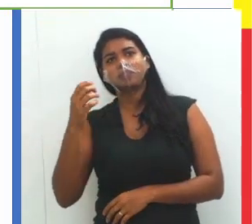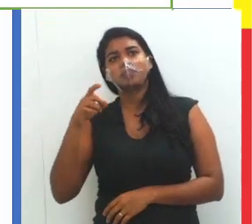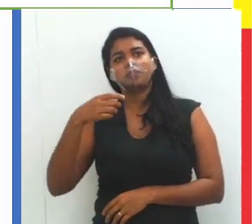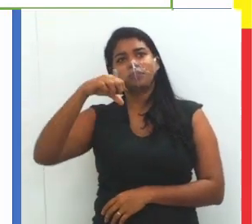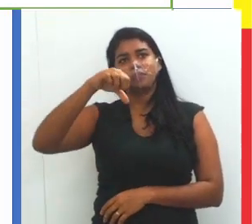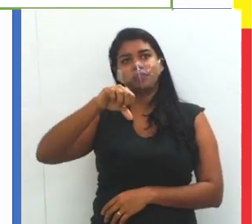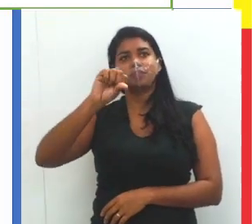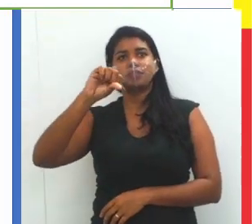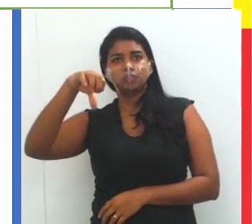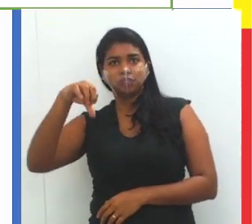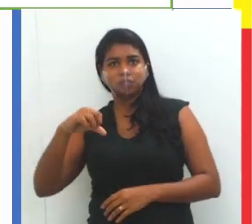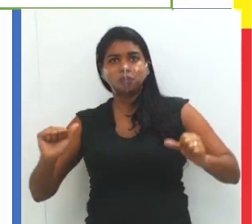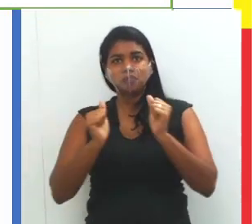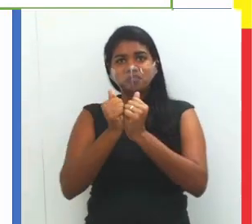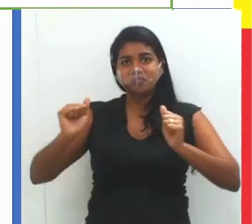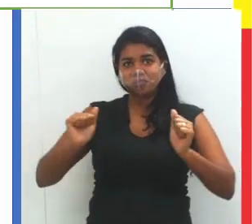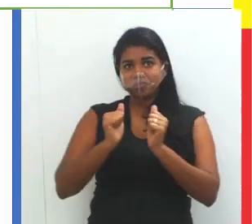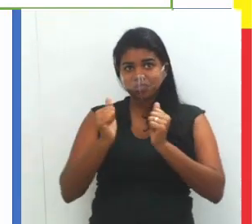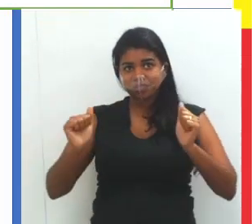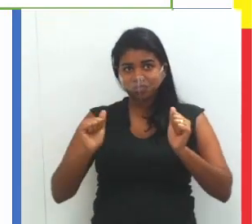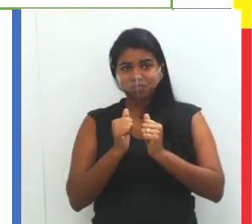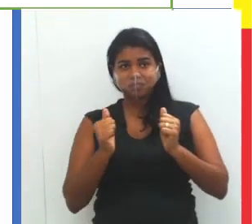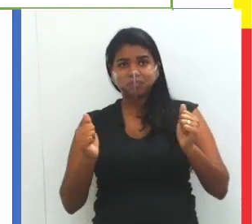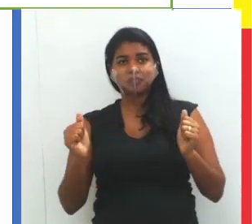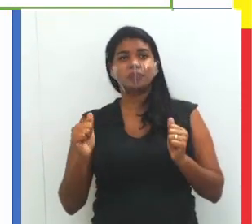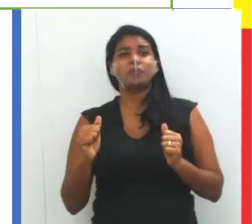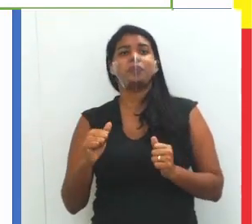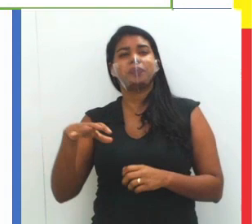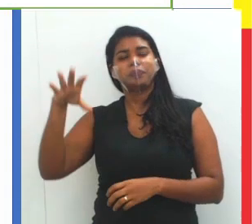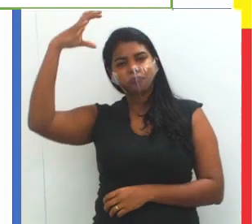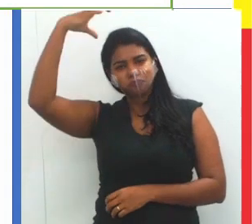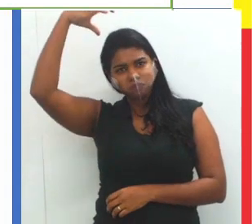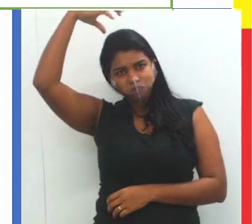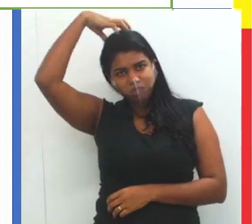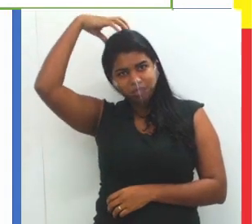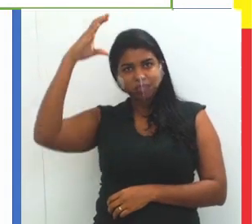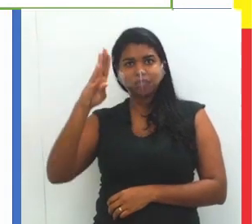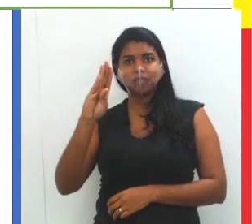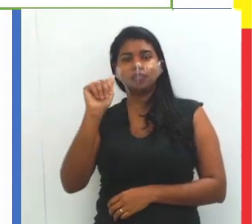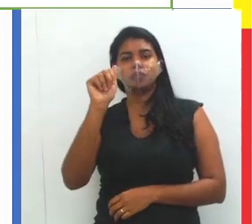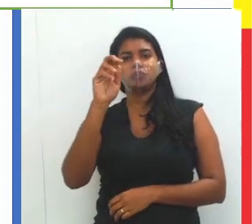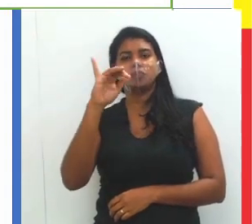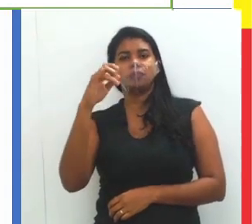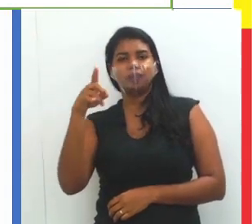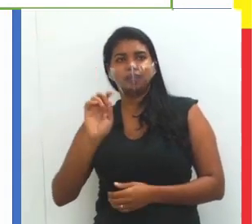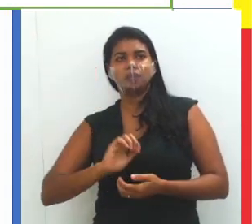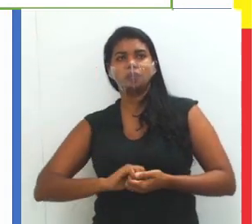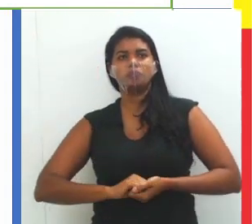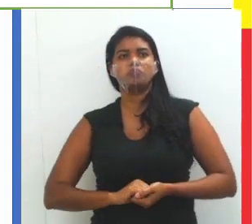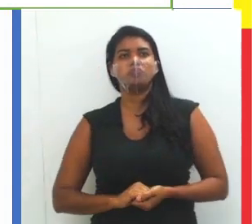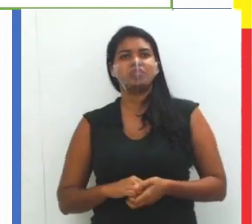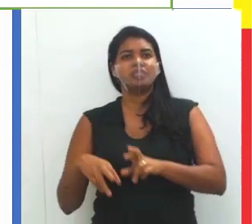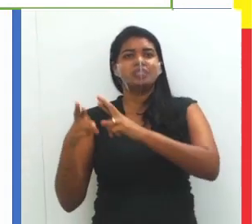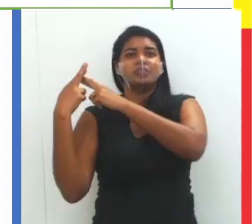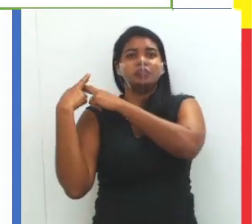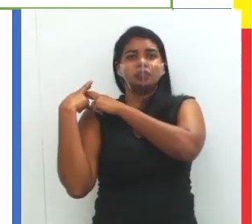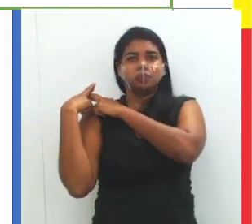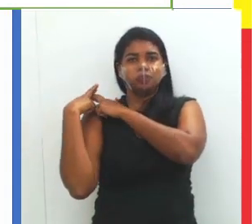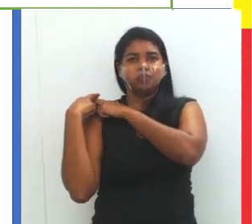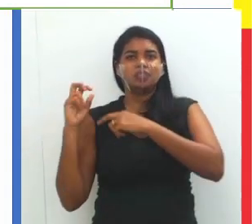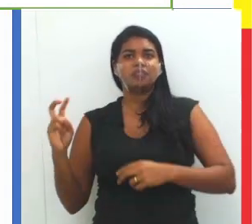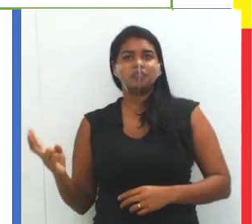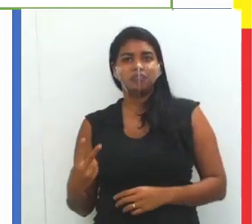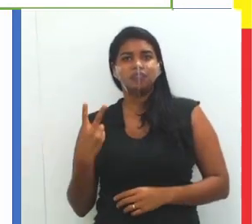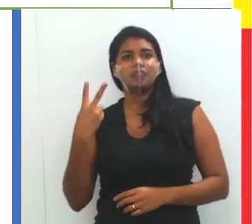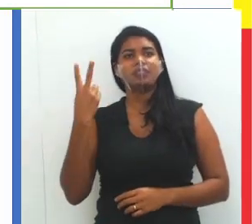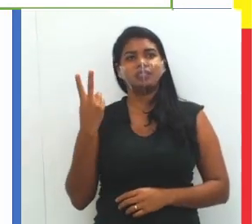gente sabe, ele foi sanfoneiro, foi cantor e compositor e recebeu um título de Rei do Baião. Ele foi